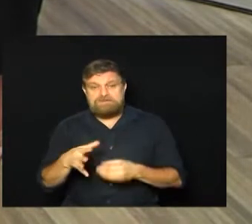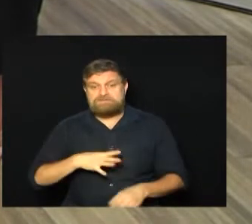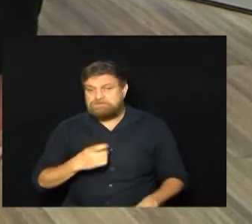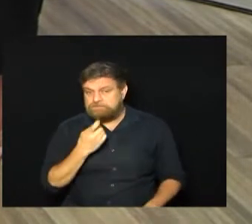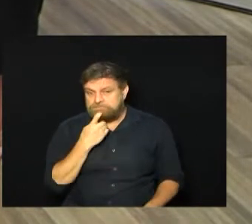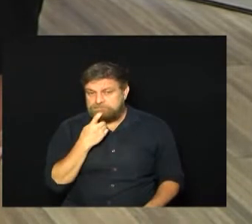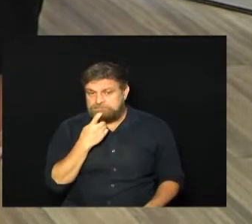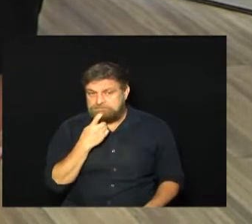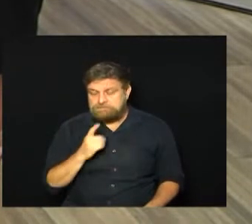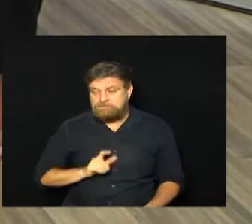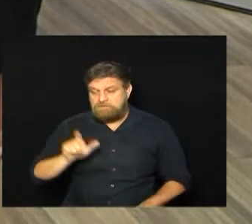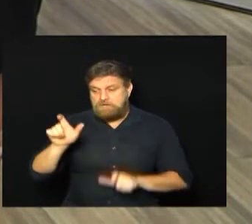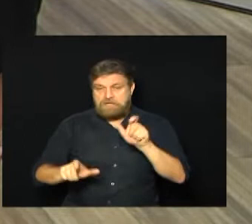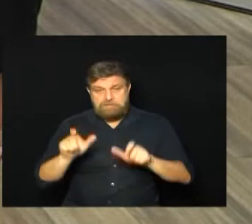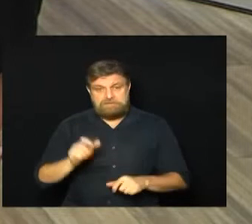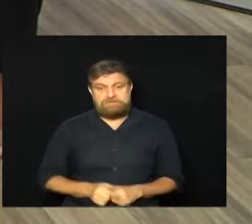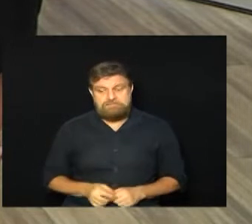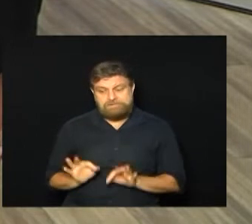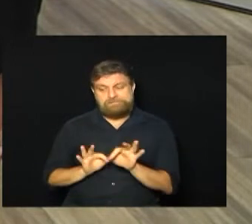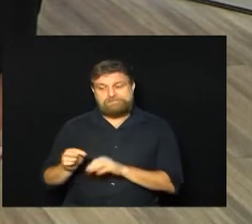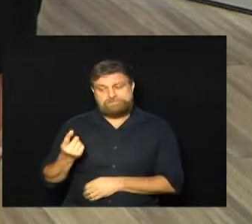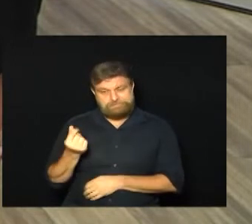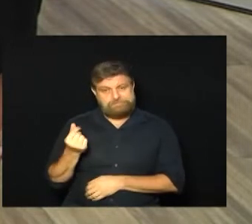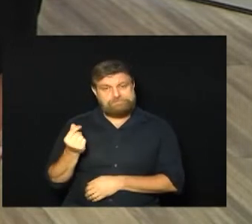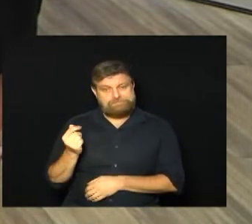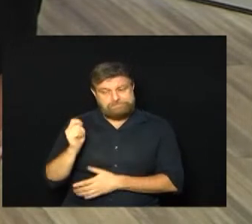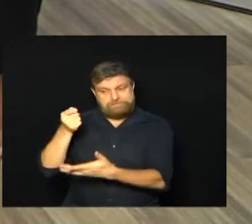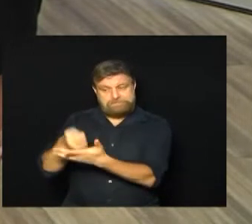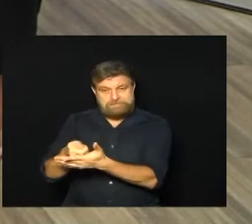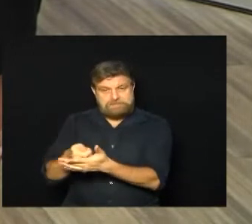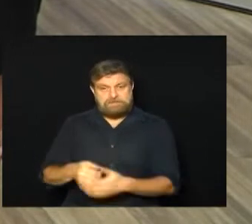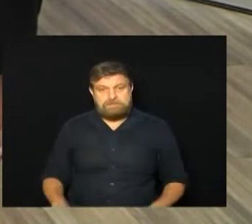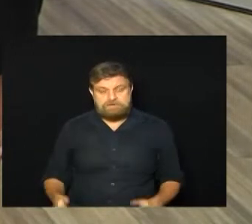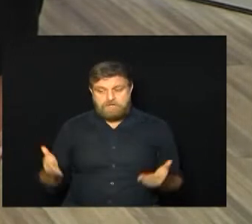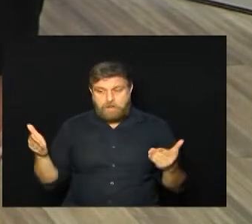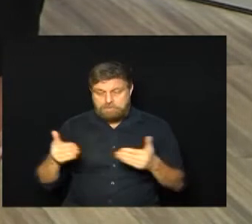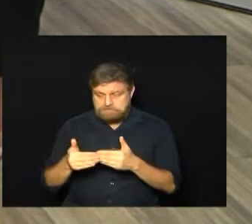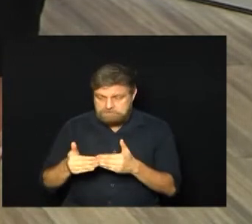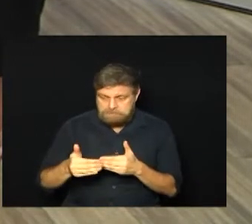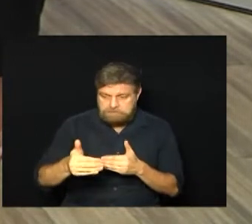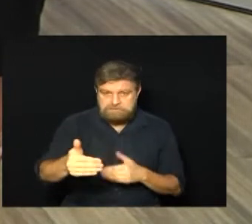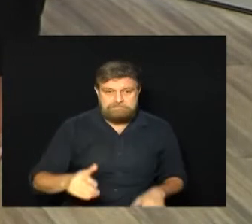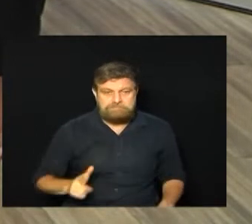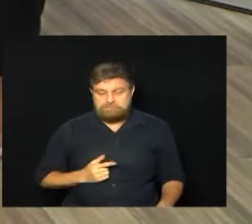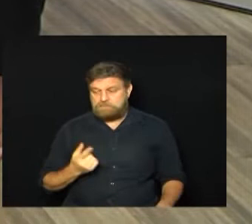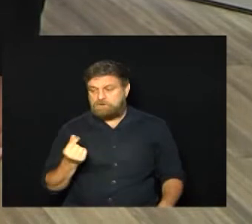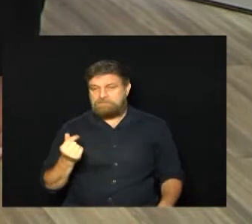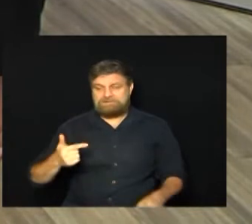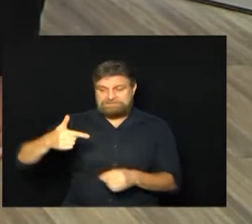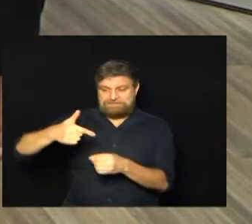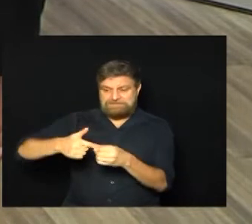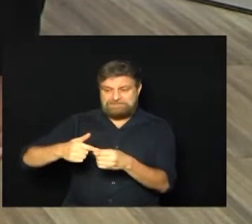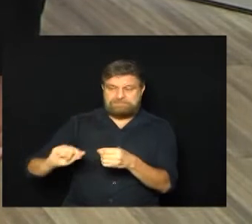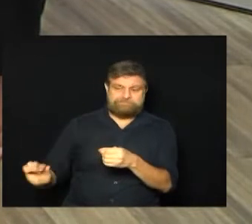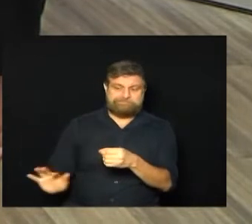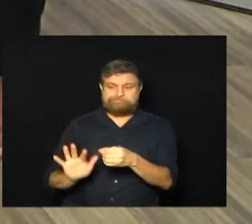o consumidor vai ter que preparar o bolso mais uma vez, porque a partir de hoje sobe o preço da gasolina,